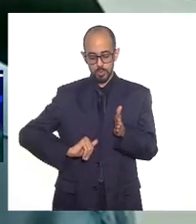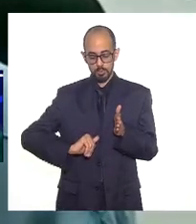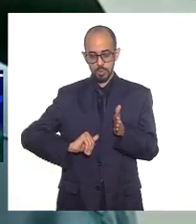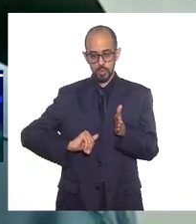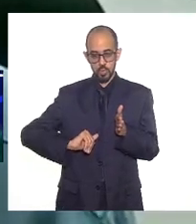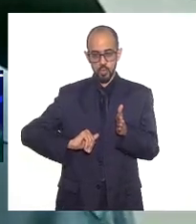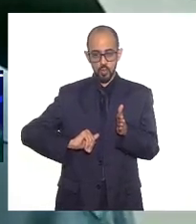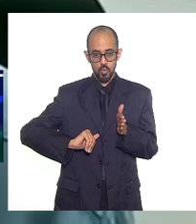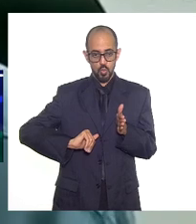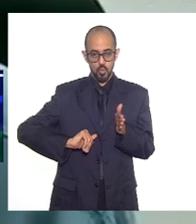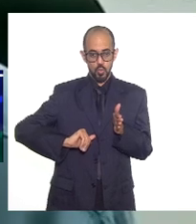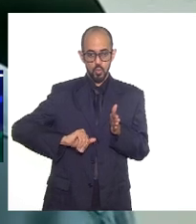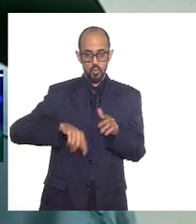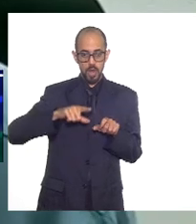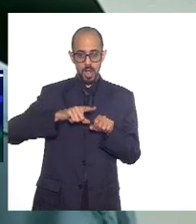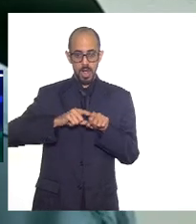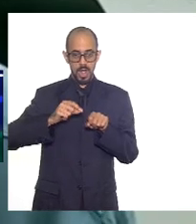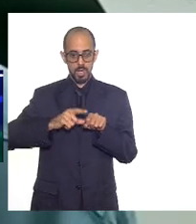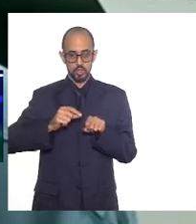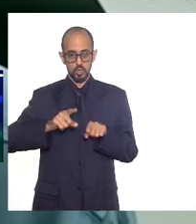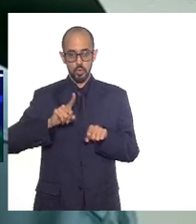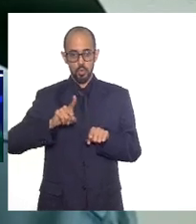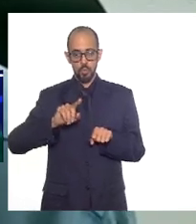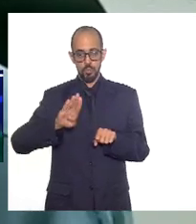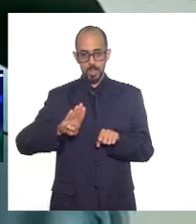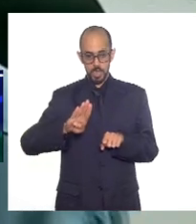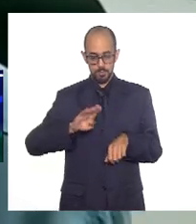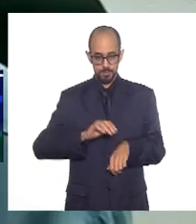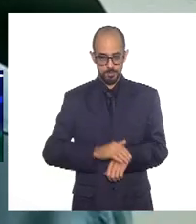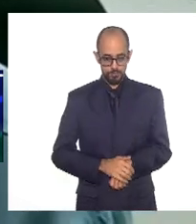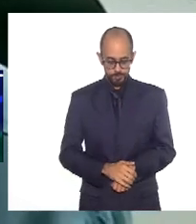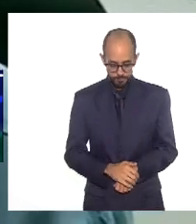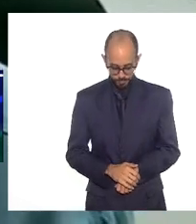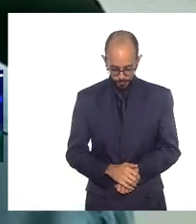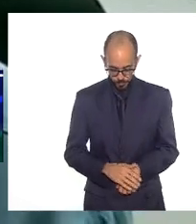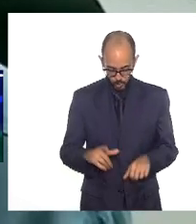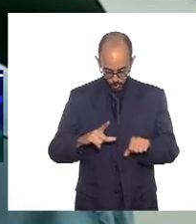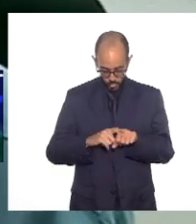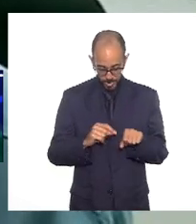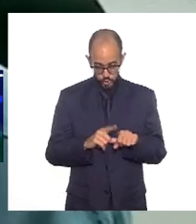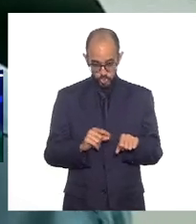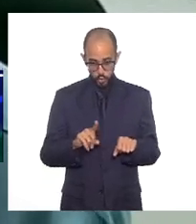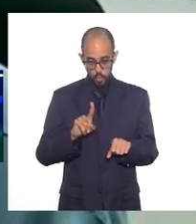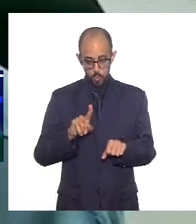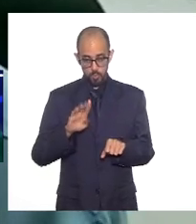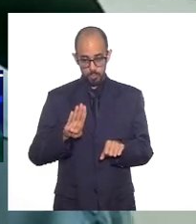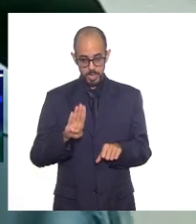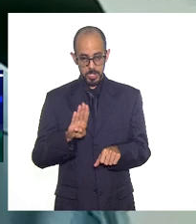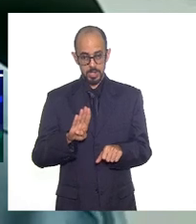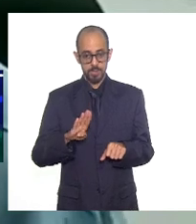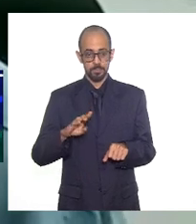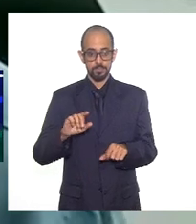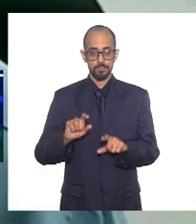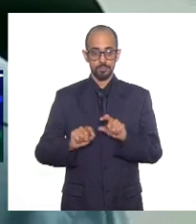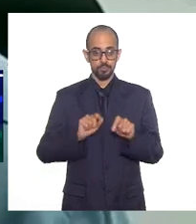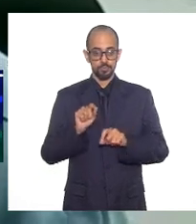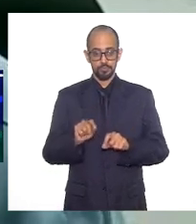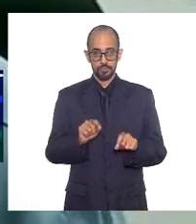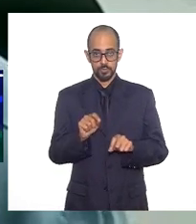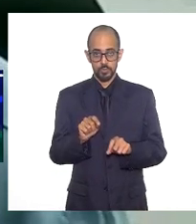o artigo 1B. O artigo 1B, ele